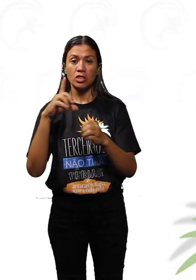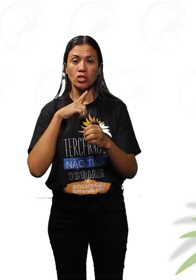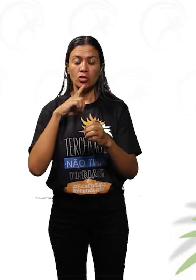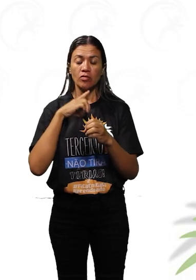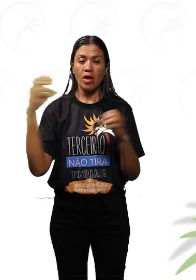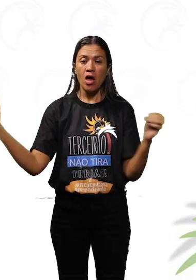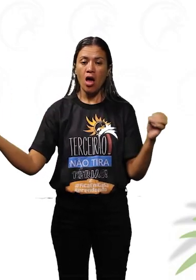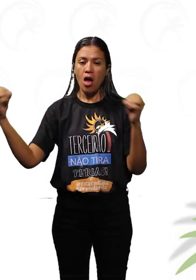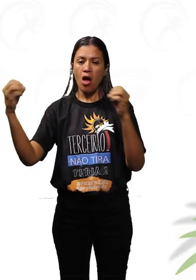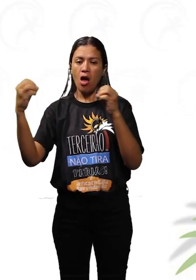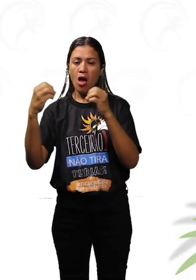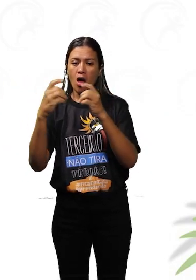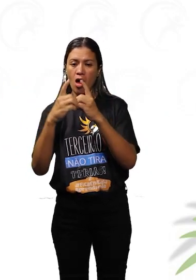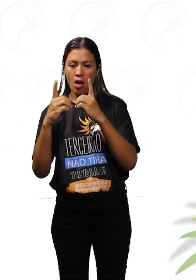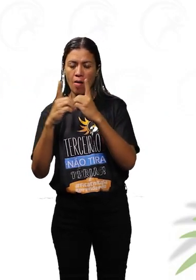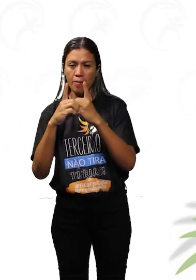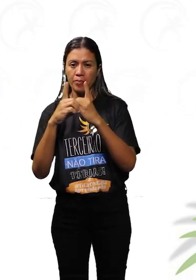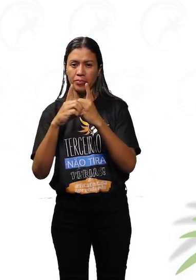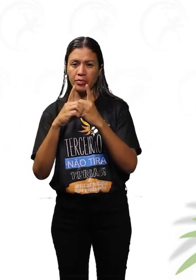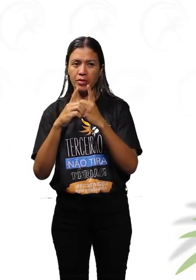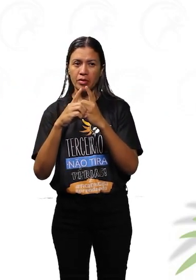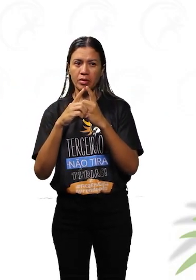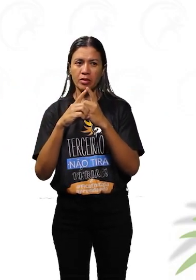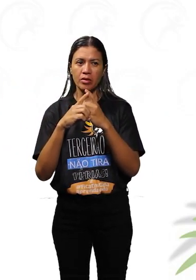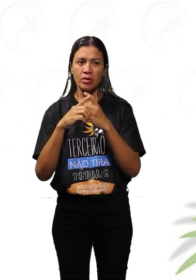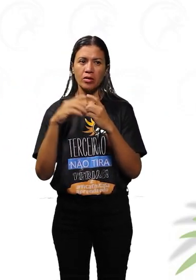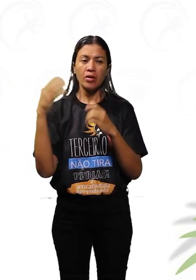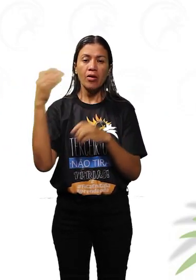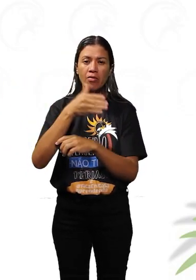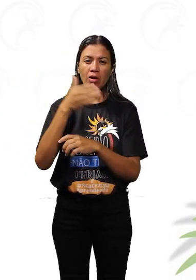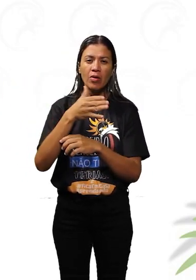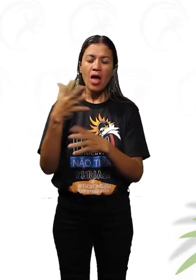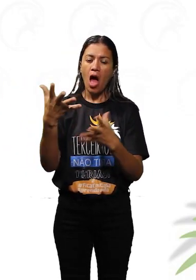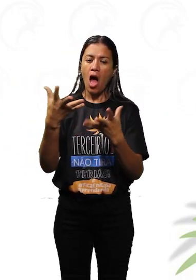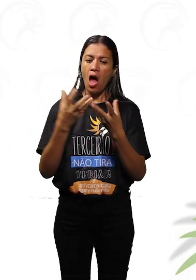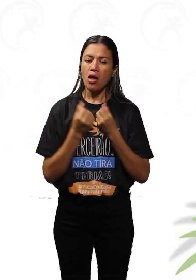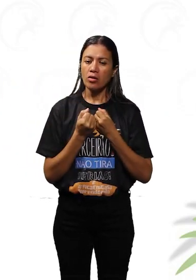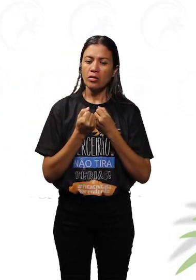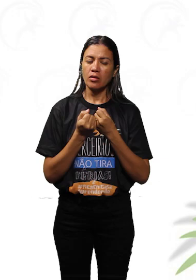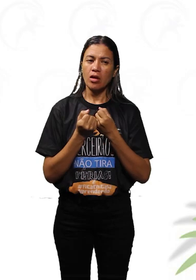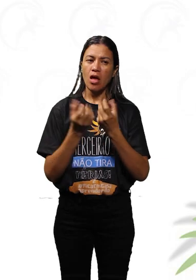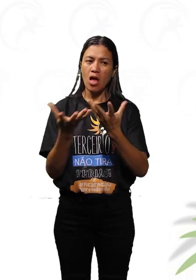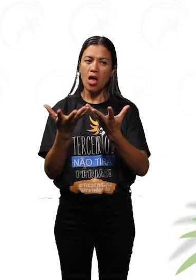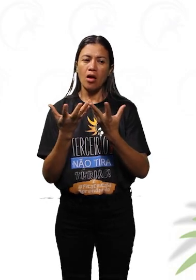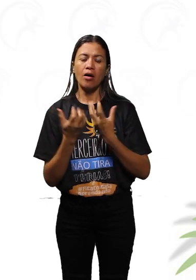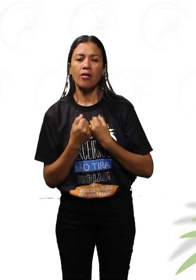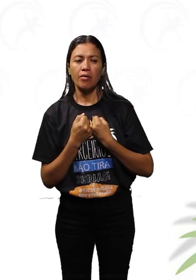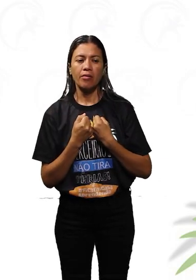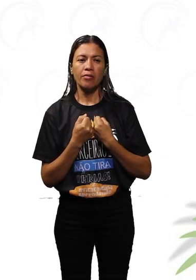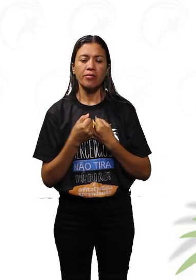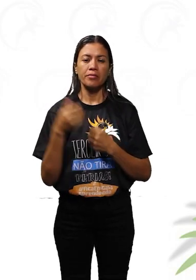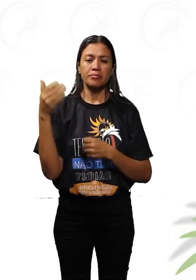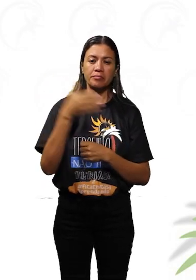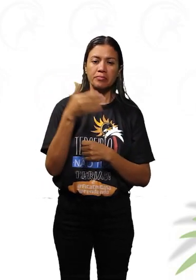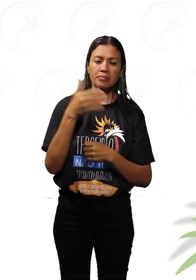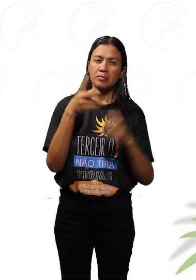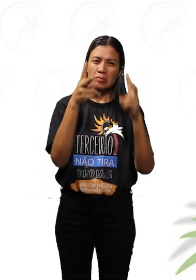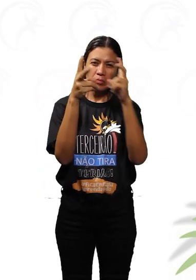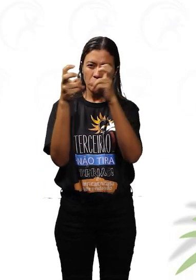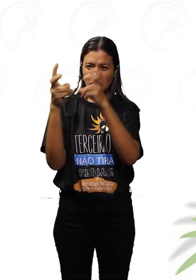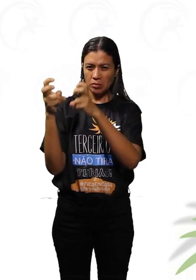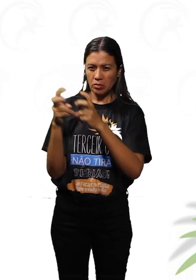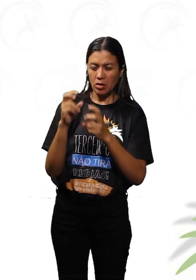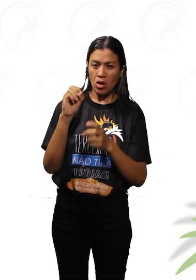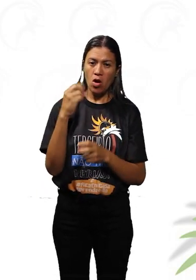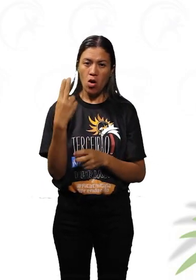se aproximando, a frequência que meu amigo recebe, eu posso chamar de frequência recebida, frequência